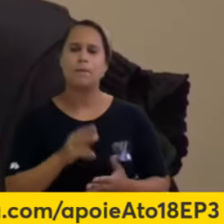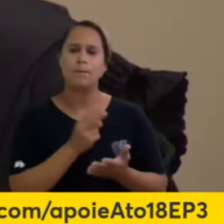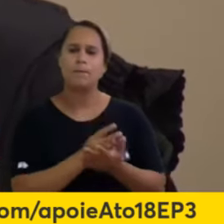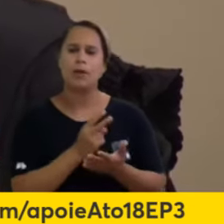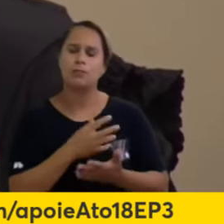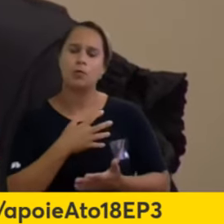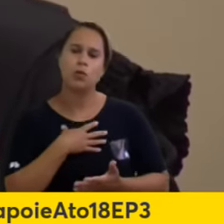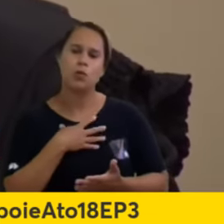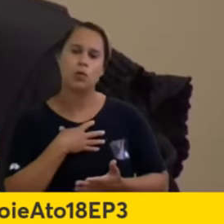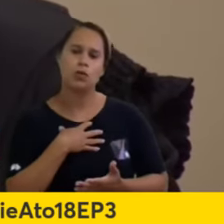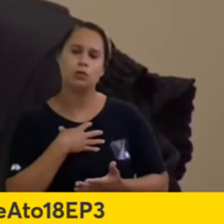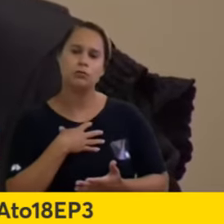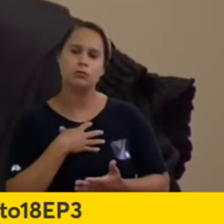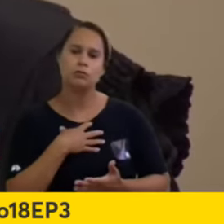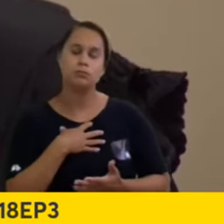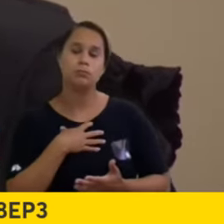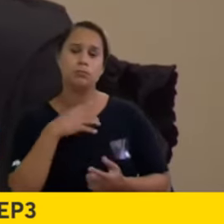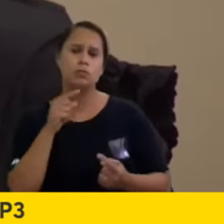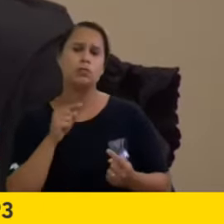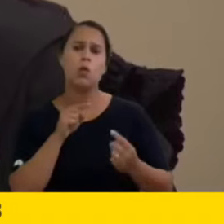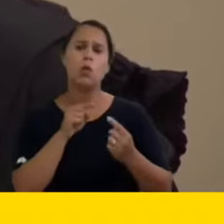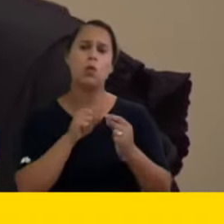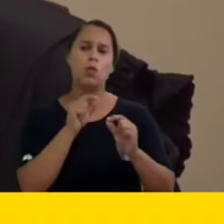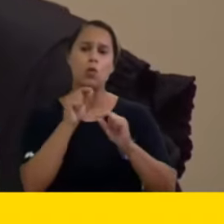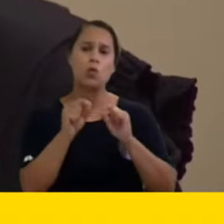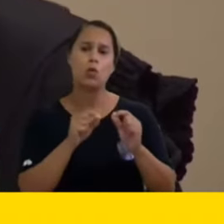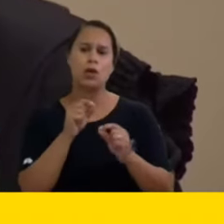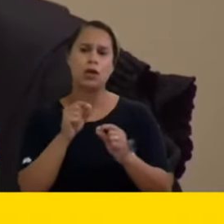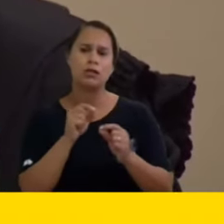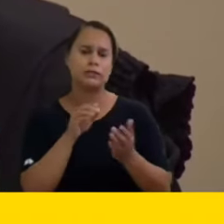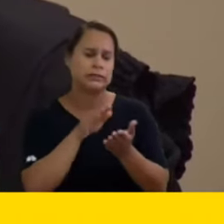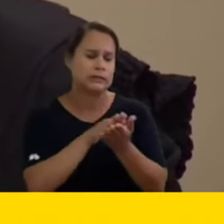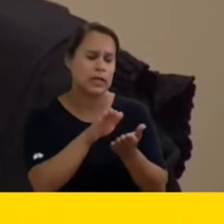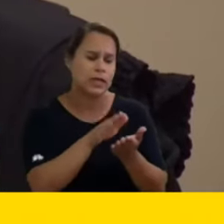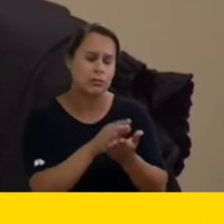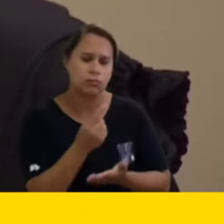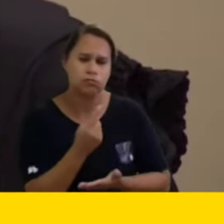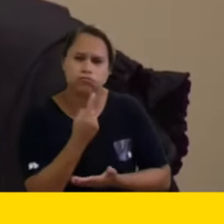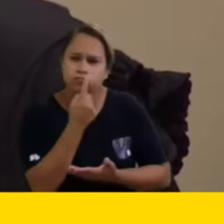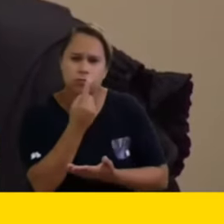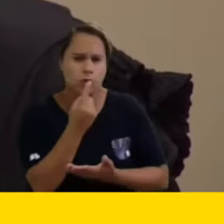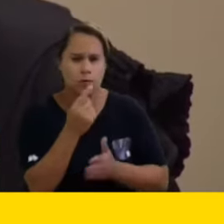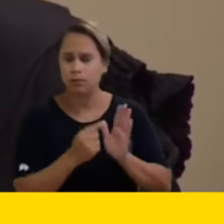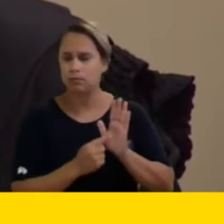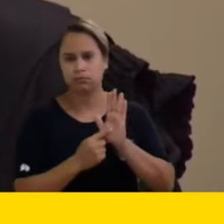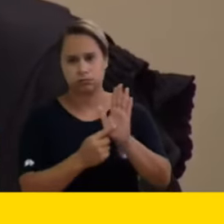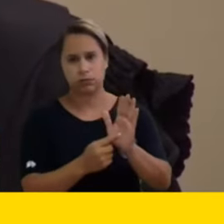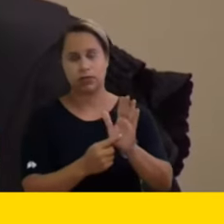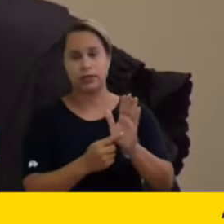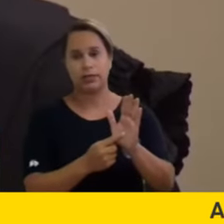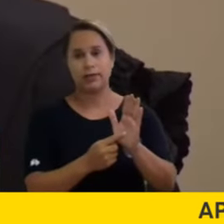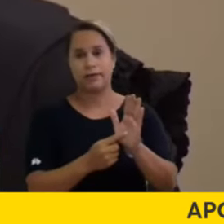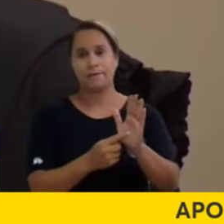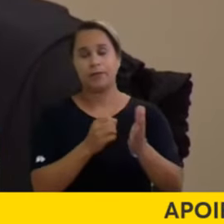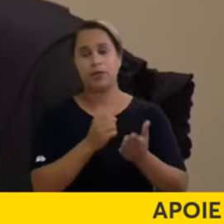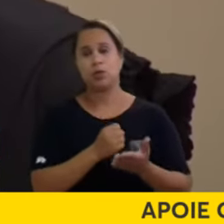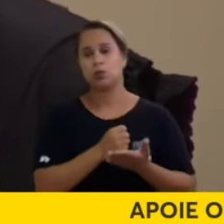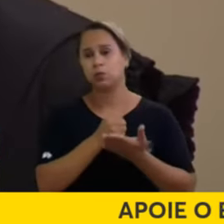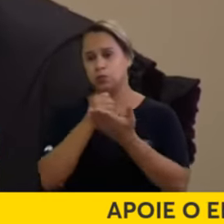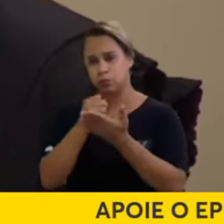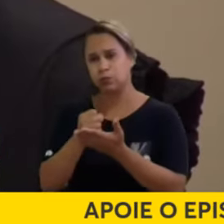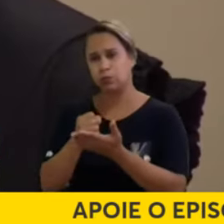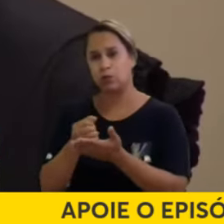indicou uma despesa sequer uma que tenha realizado em favor do atual presidente da república Luís Inácio Lula da Silva